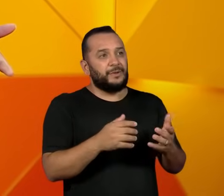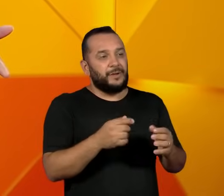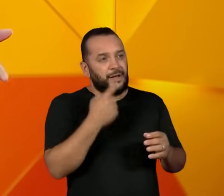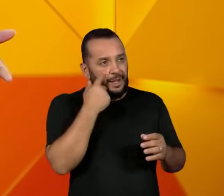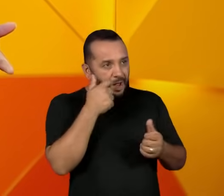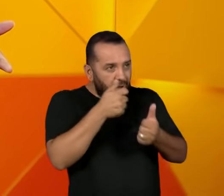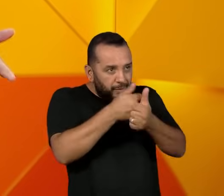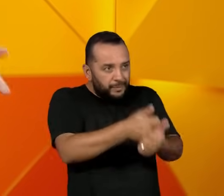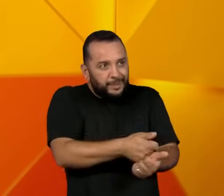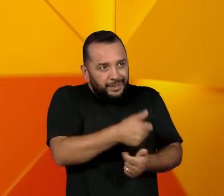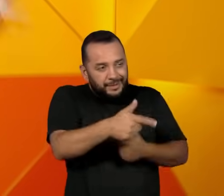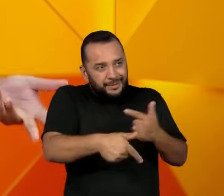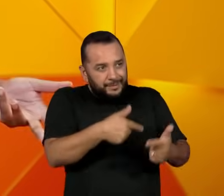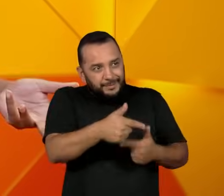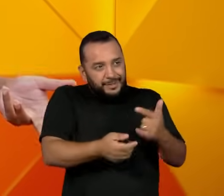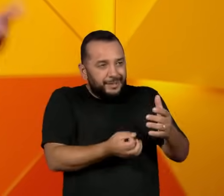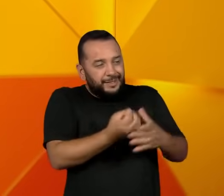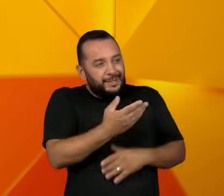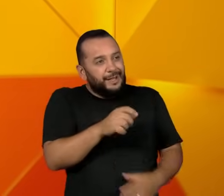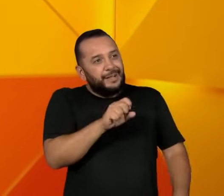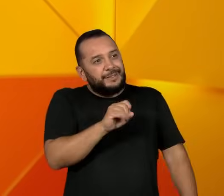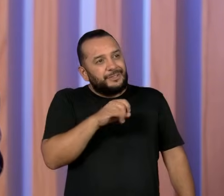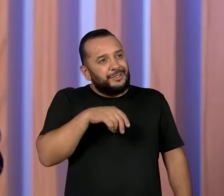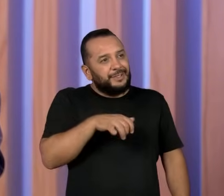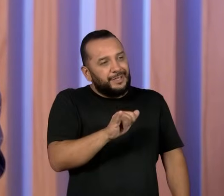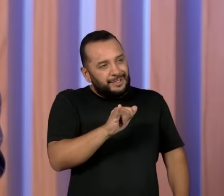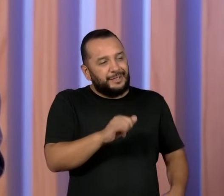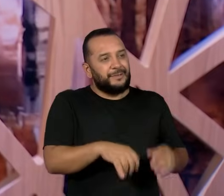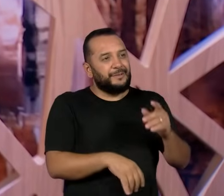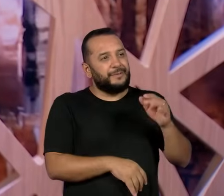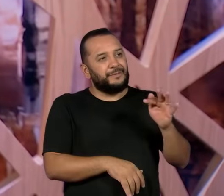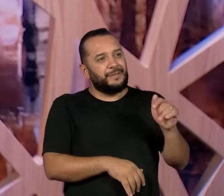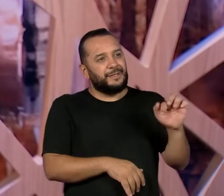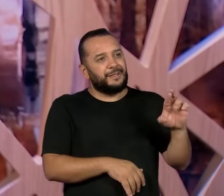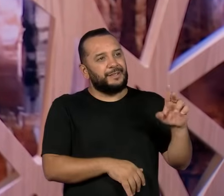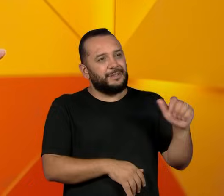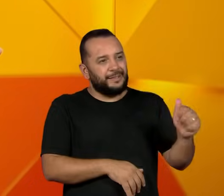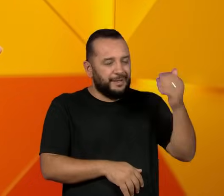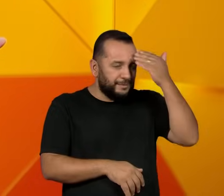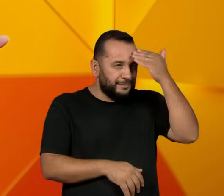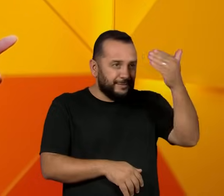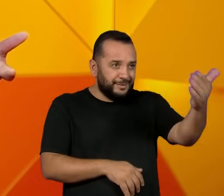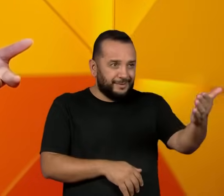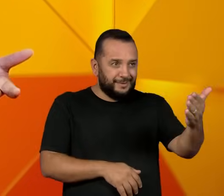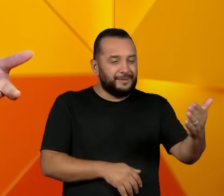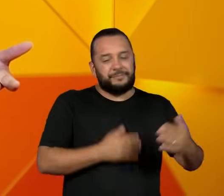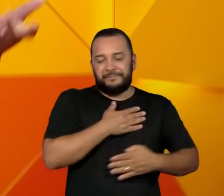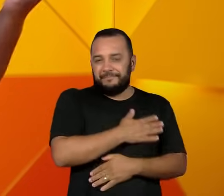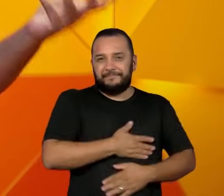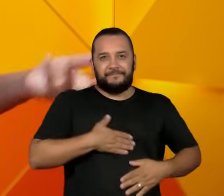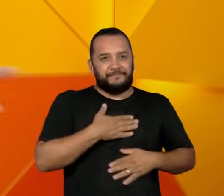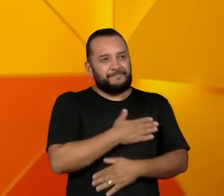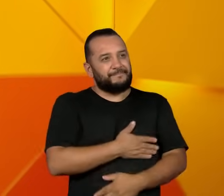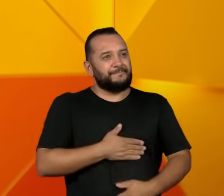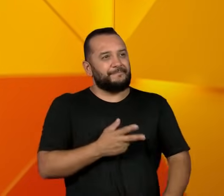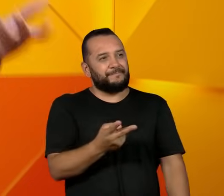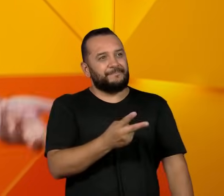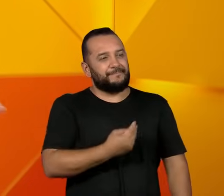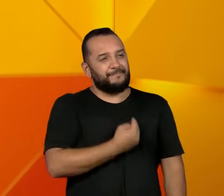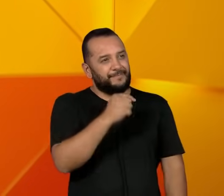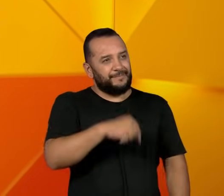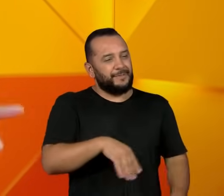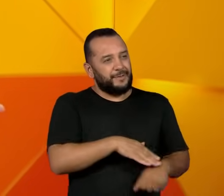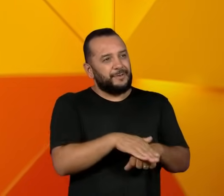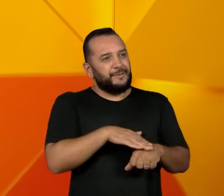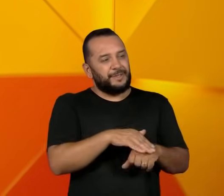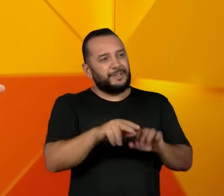acompanhar esse trabalho nascer. Sidney e Fernanda, muito obrigada. Foi um prazer ter vocês aqui para a gente conversar sobre